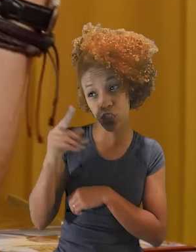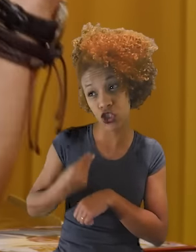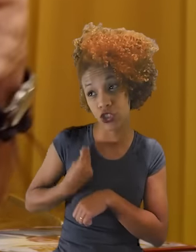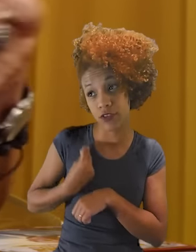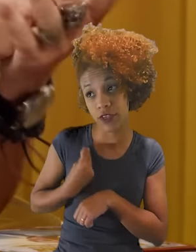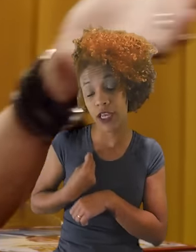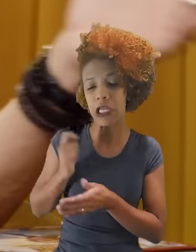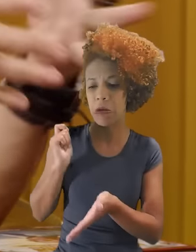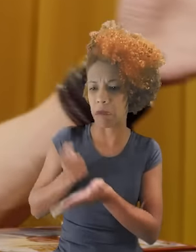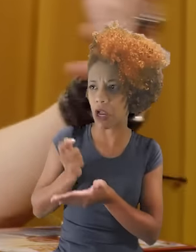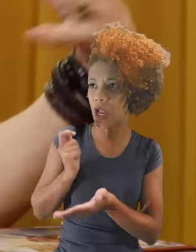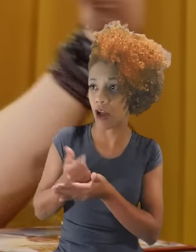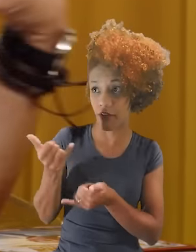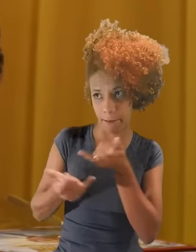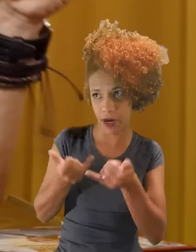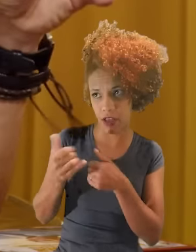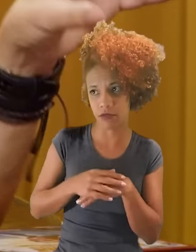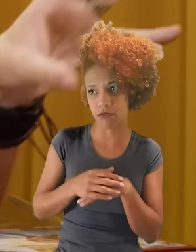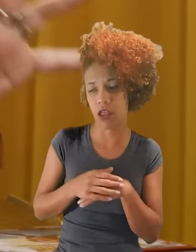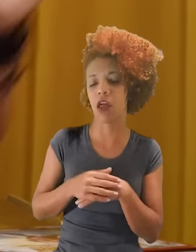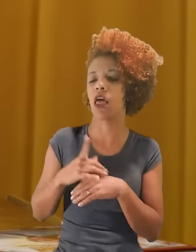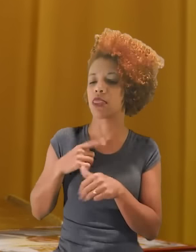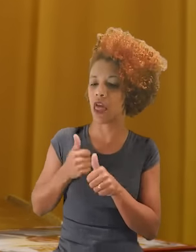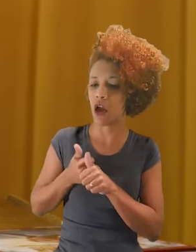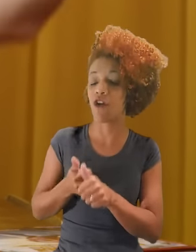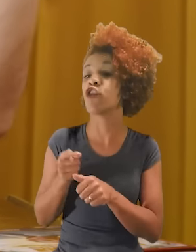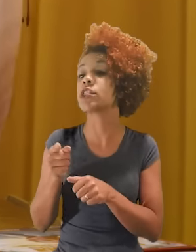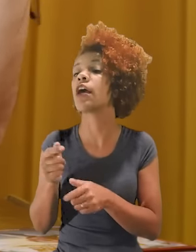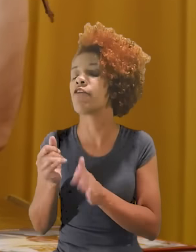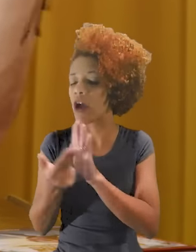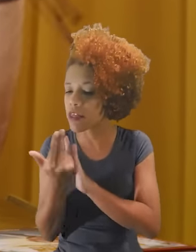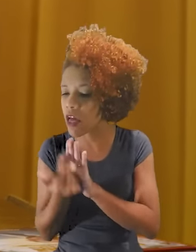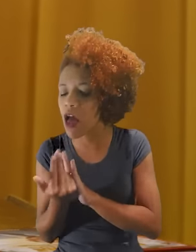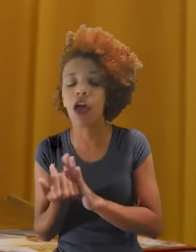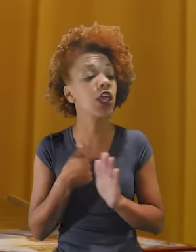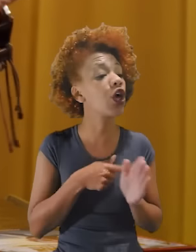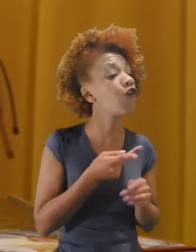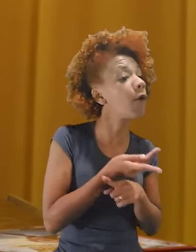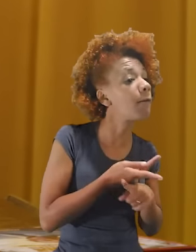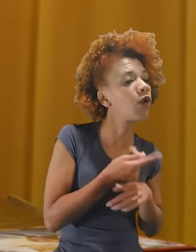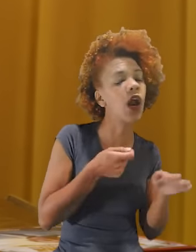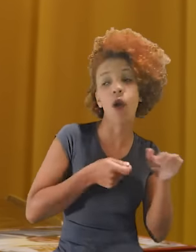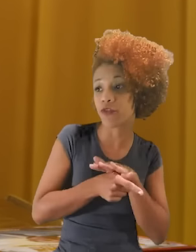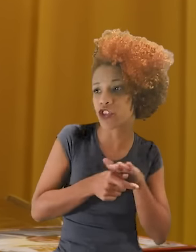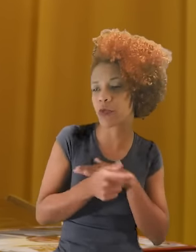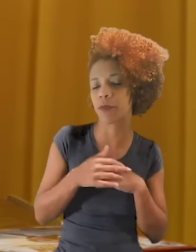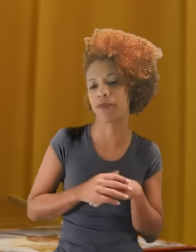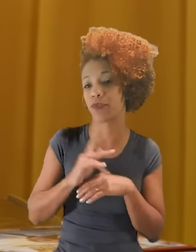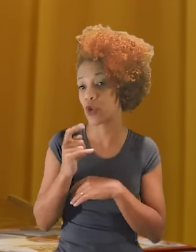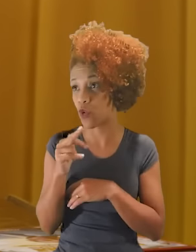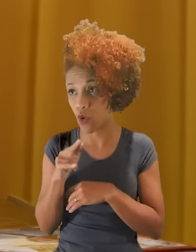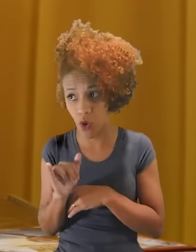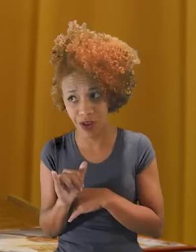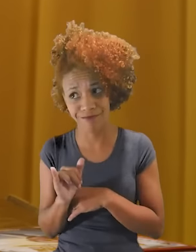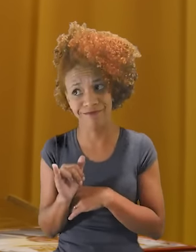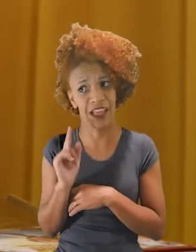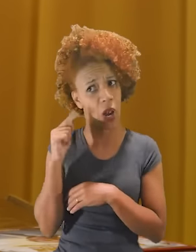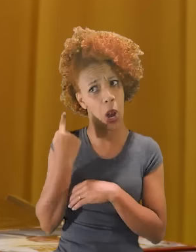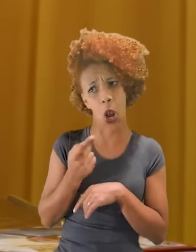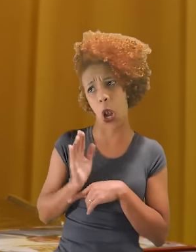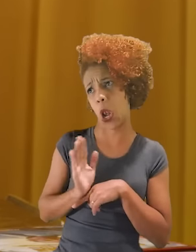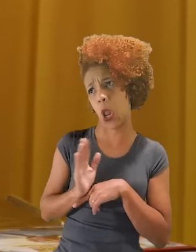cara que bancava as brincadeiras. Vamos para trás, eu vou atrás do dinheiro, você vai atrás da produção. Beleza. E eles fazendo isso aí. O Roy falou para ele, cara, isso é